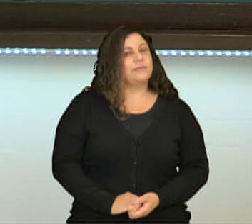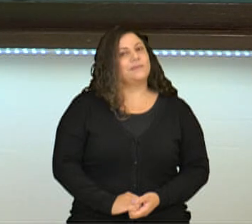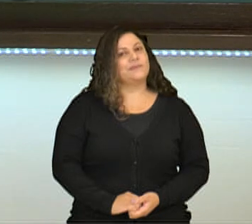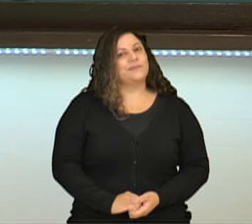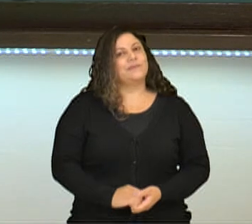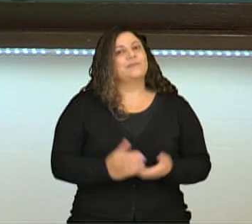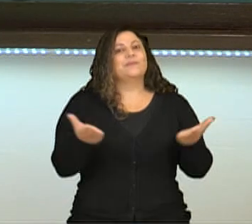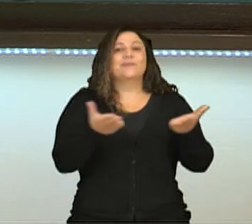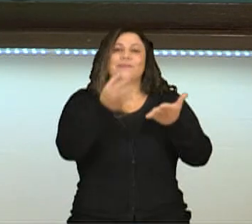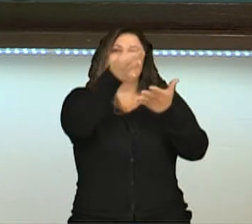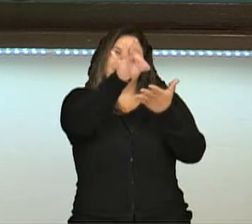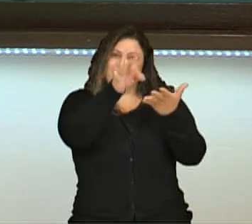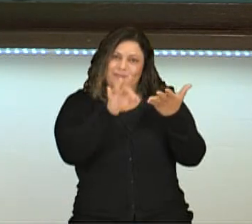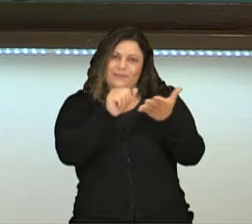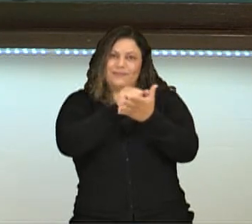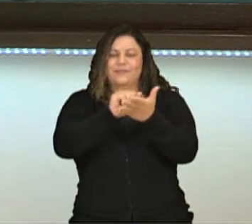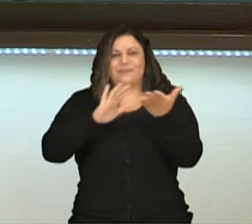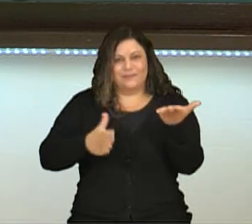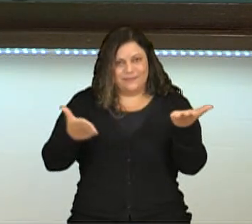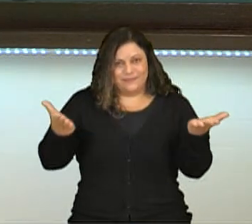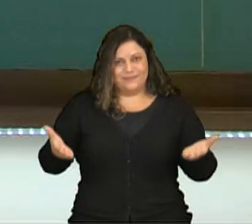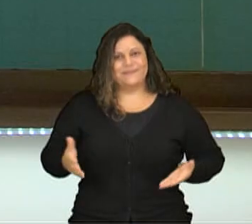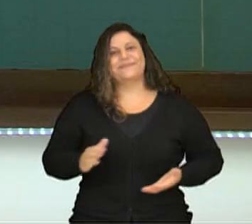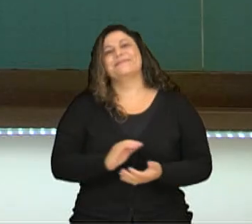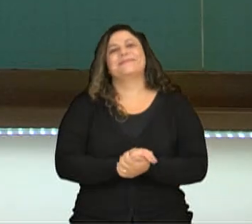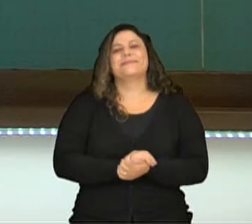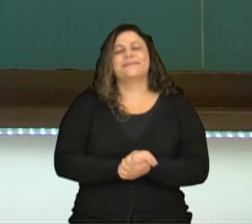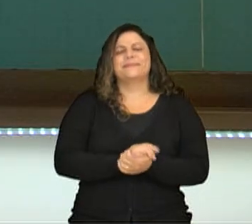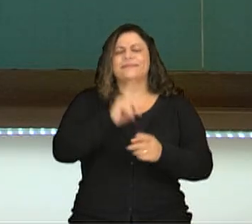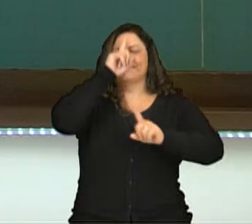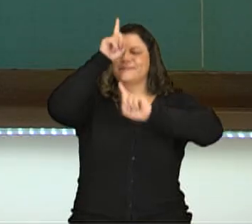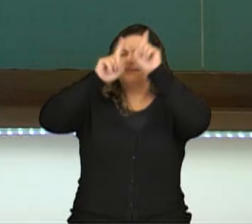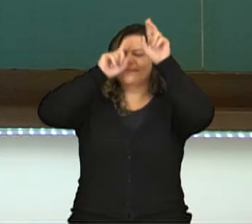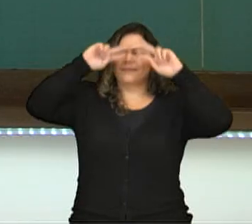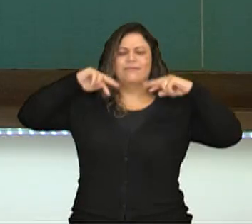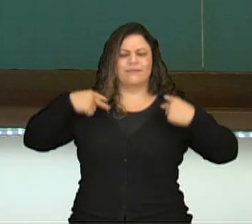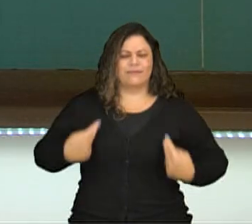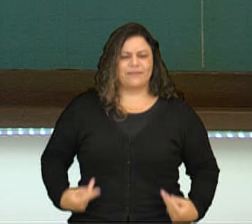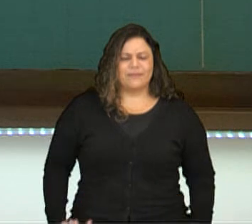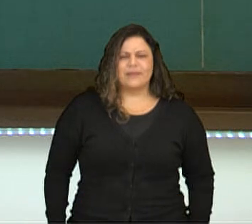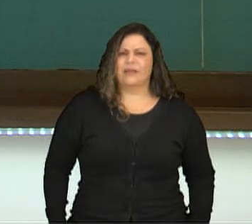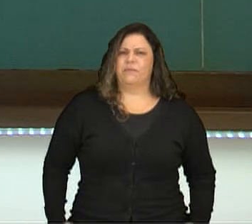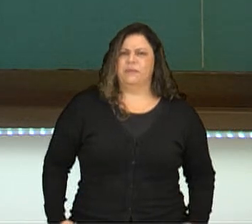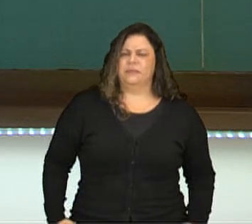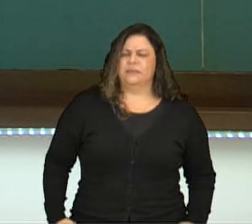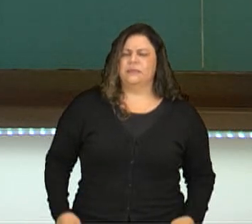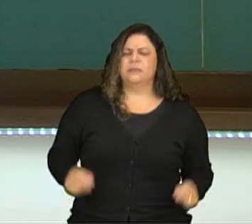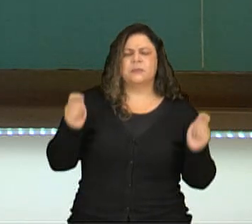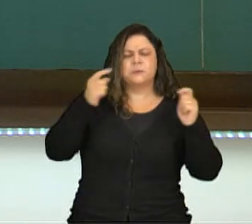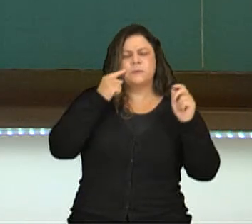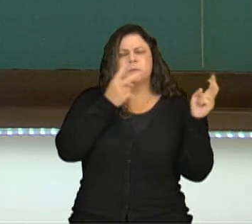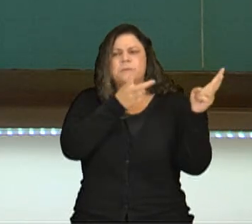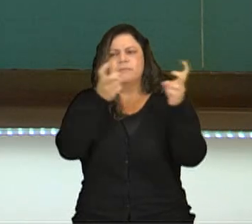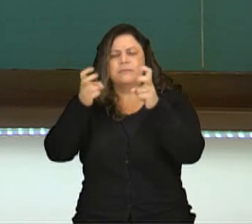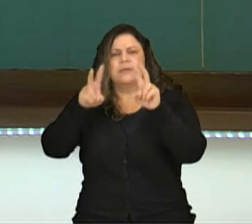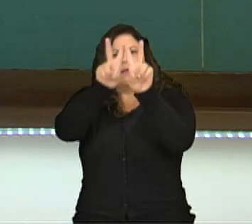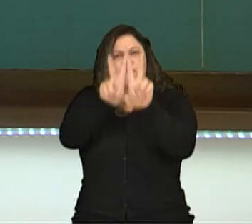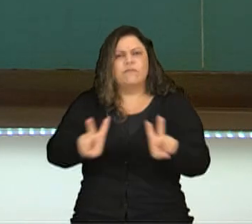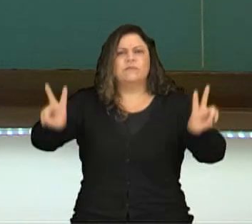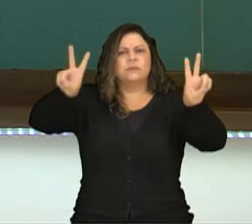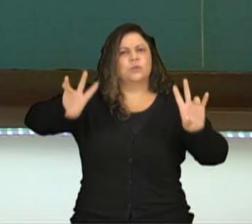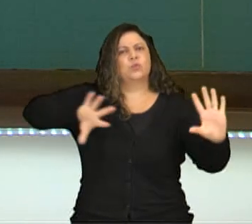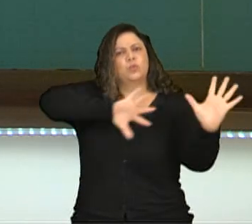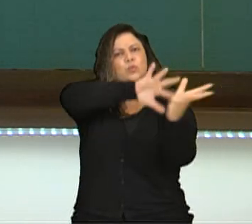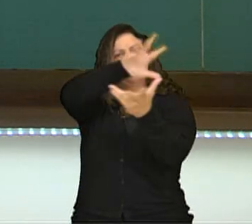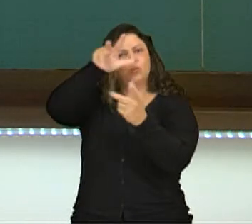Vamos corrigir a nossa atividade, pessoal? Então veja, as ideias humanistas inspiraram uma nova visão de mundo que